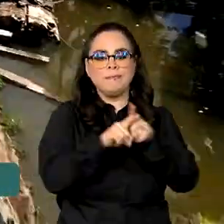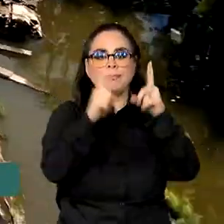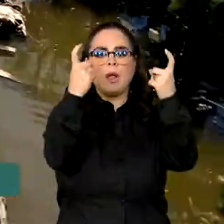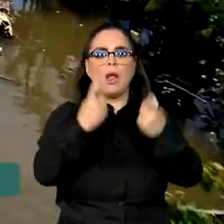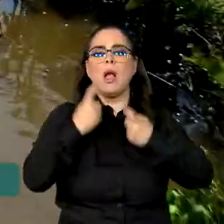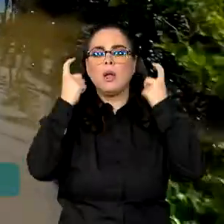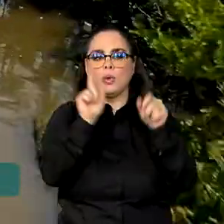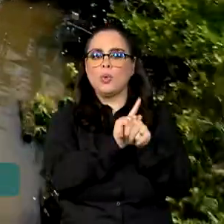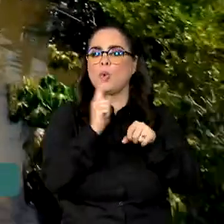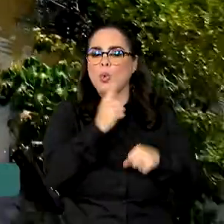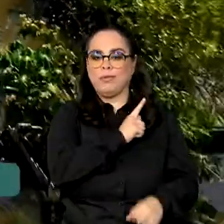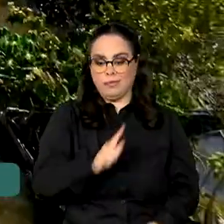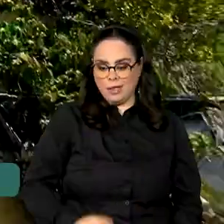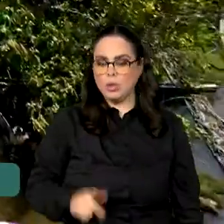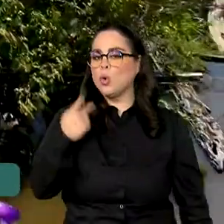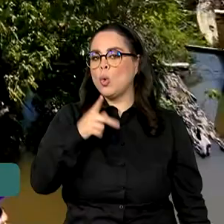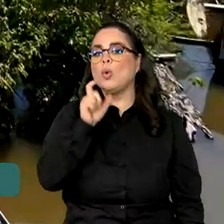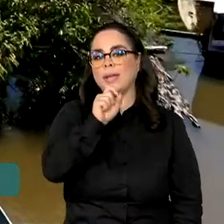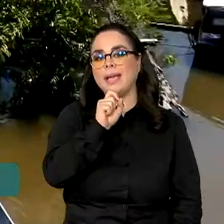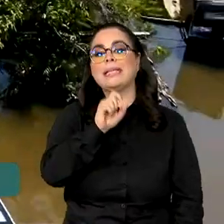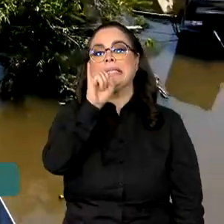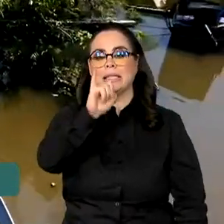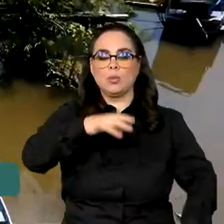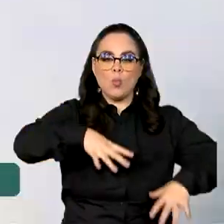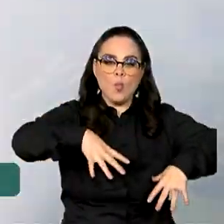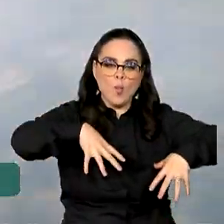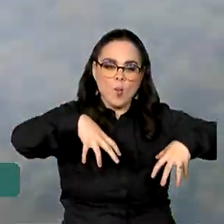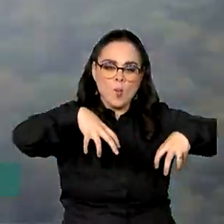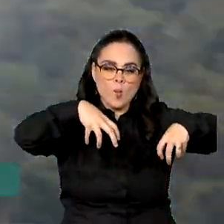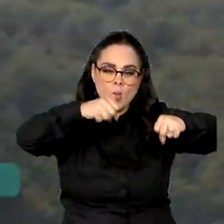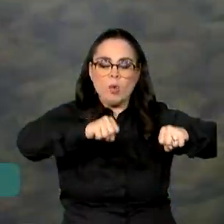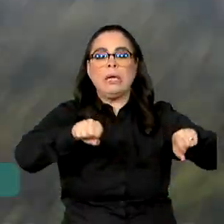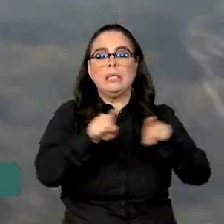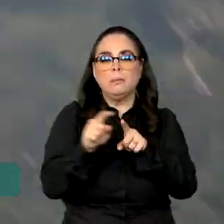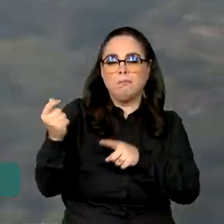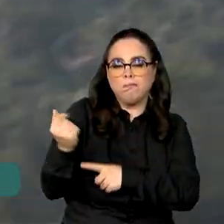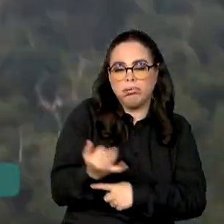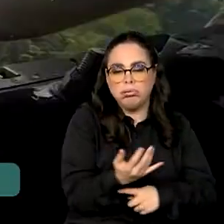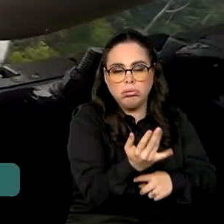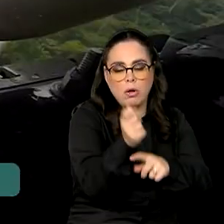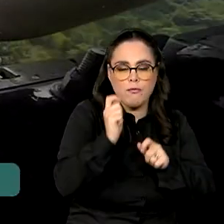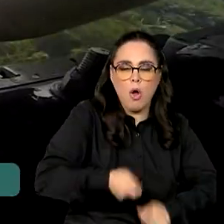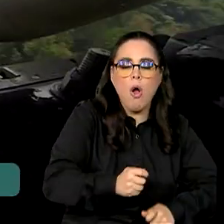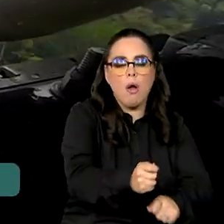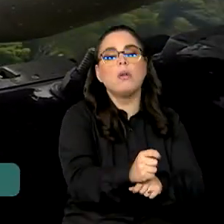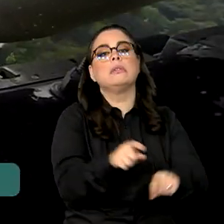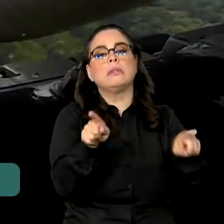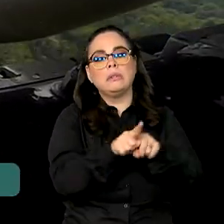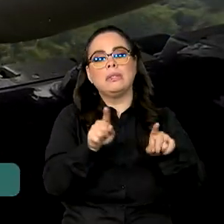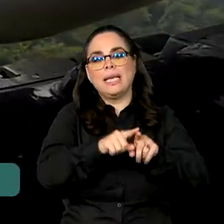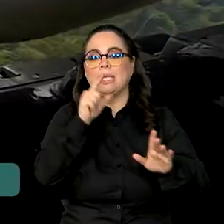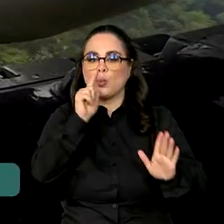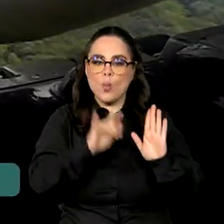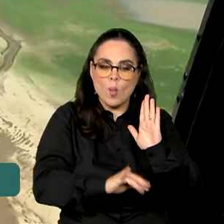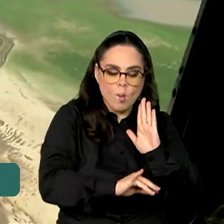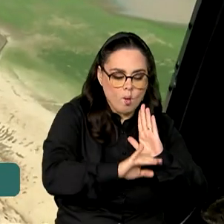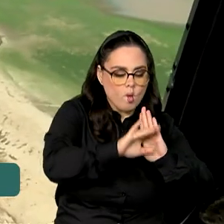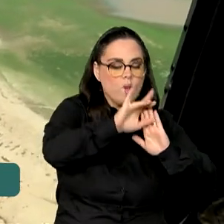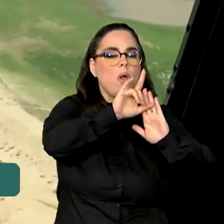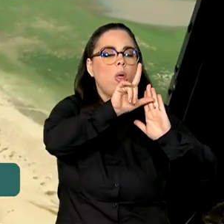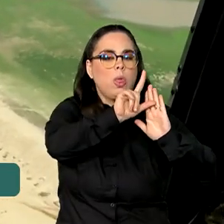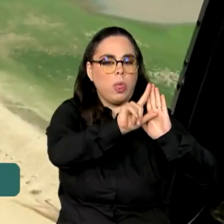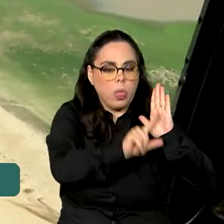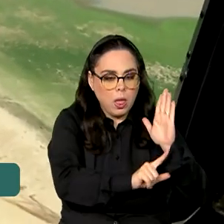é com as comunidades isoladas por conta da estiagem e das queimadas com a queda do nível dos rios